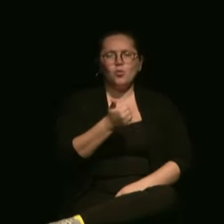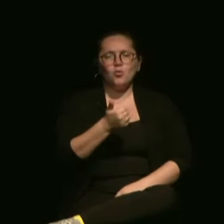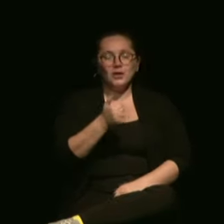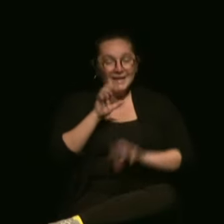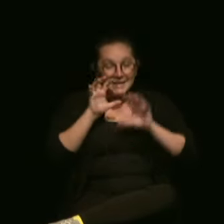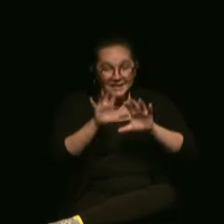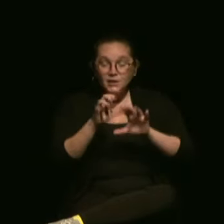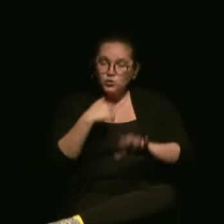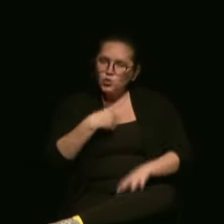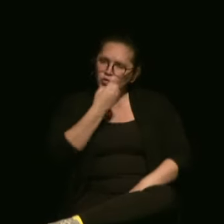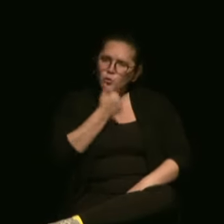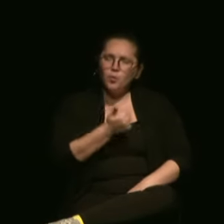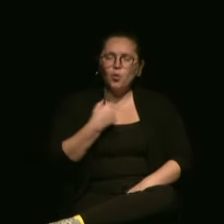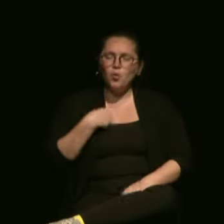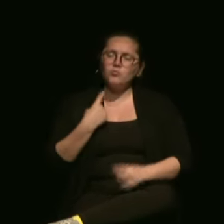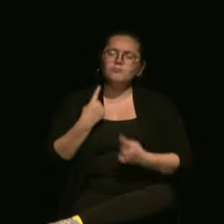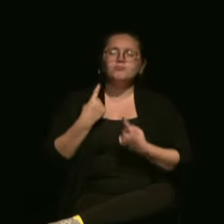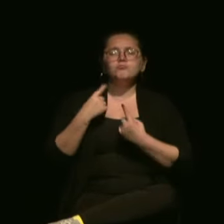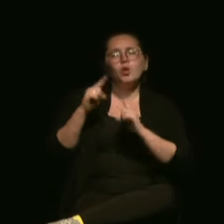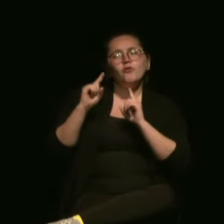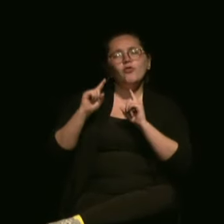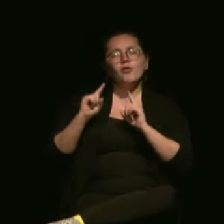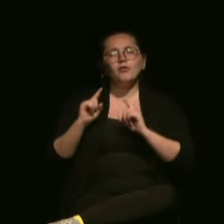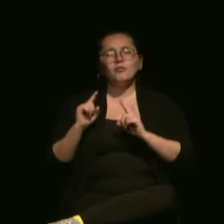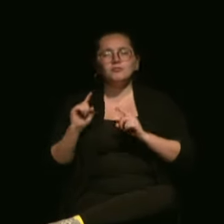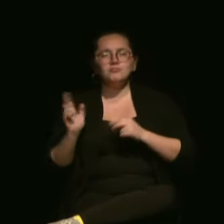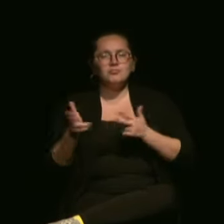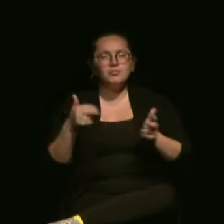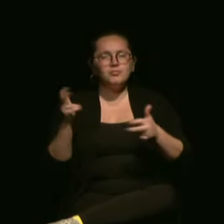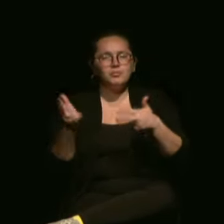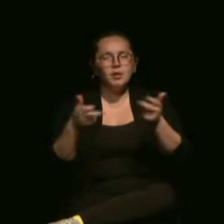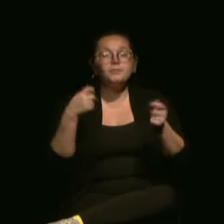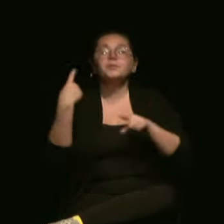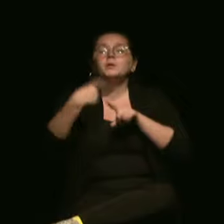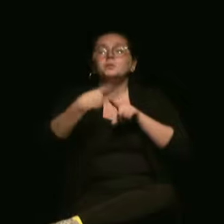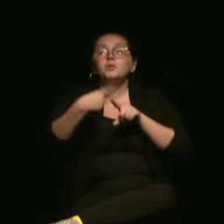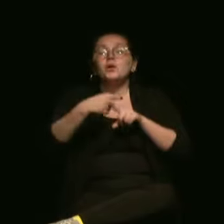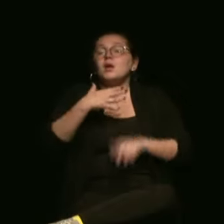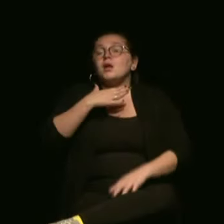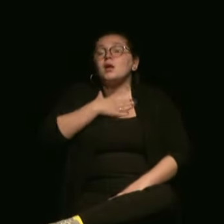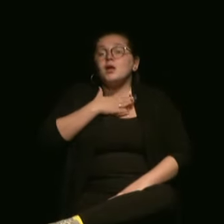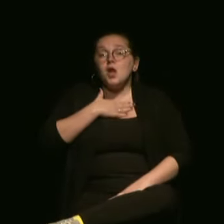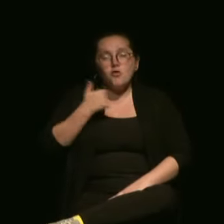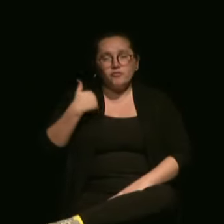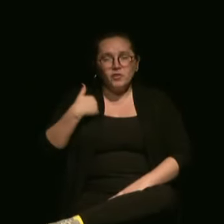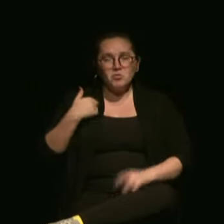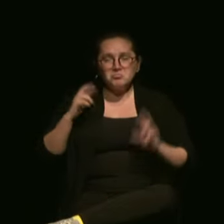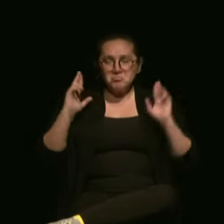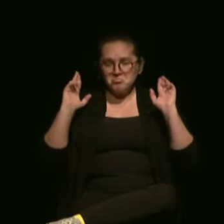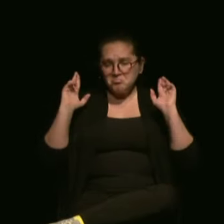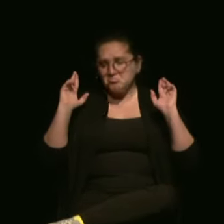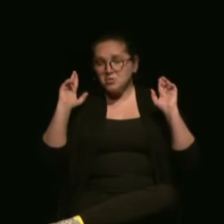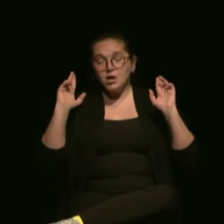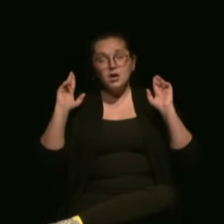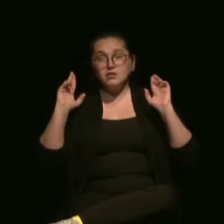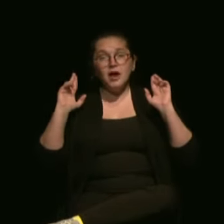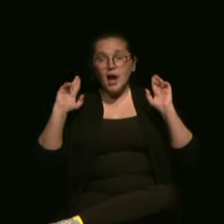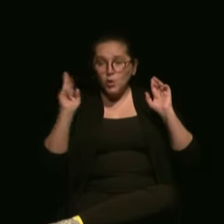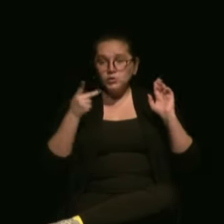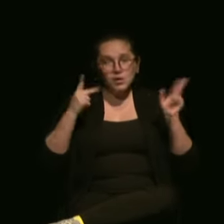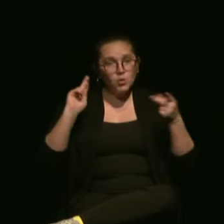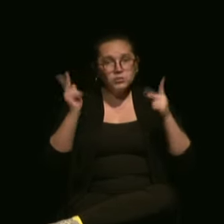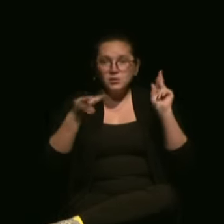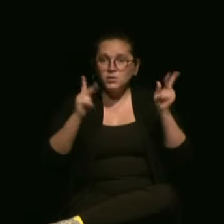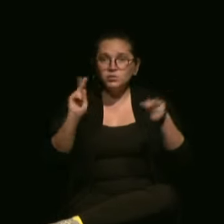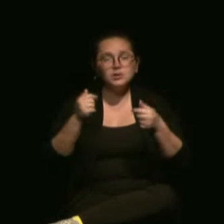Eu sou bom para provocar isso. Talvez porque... Enfim, por quê? Porque eu não espero nada. Tudo é um mistério.